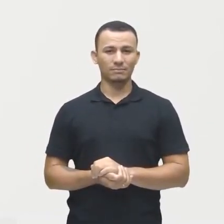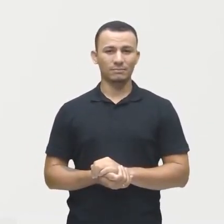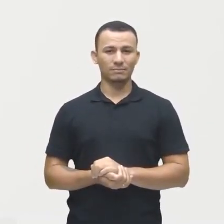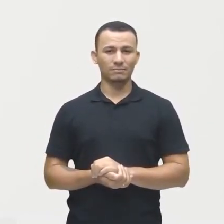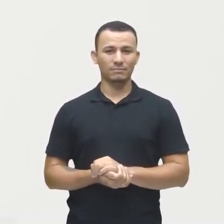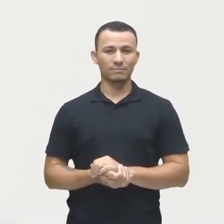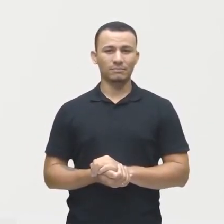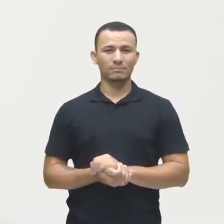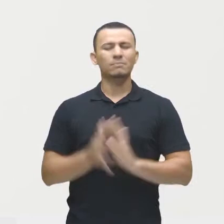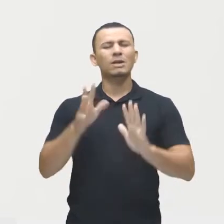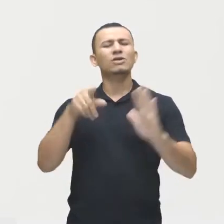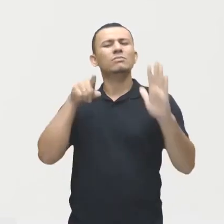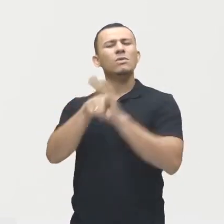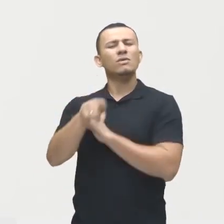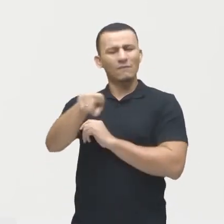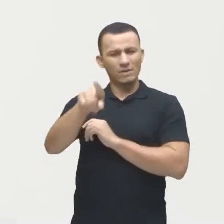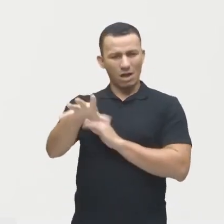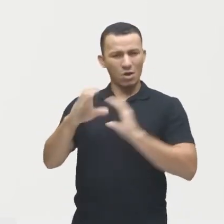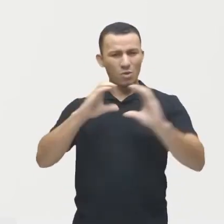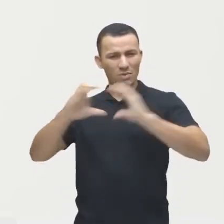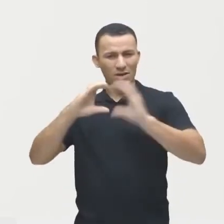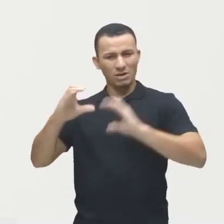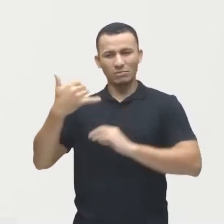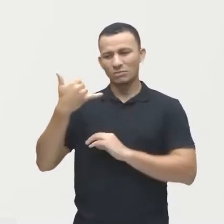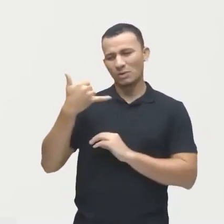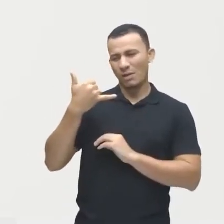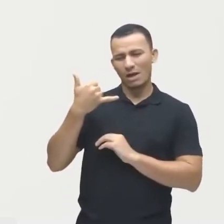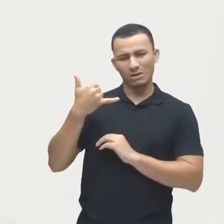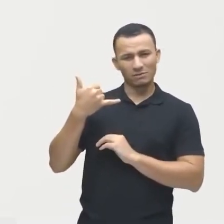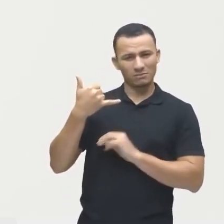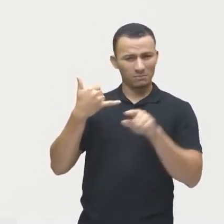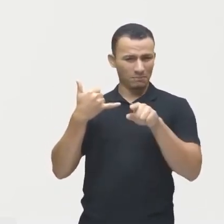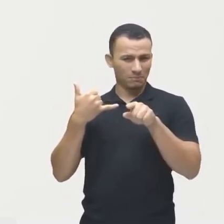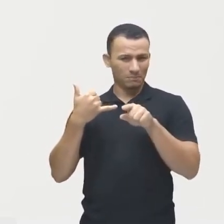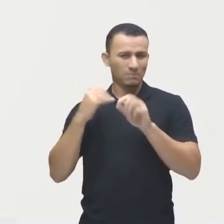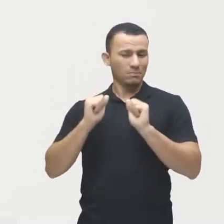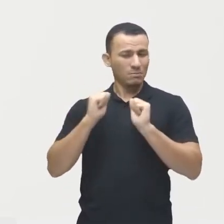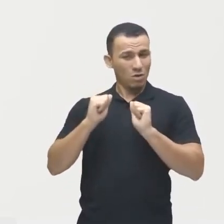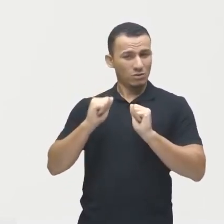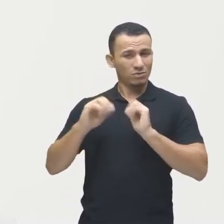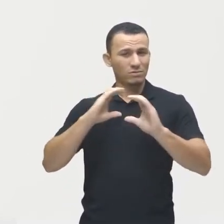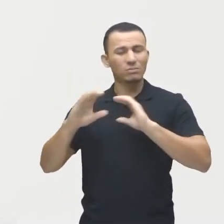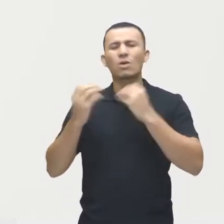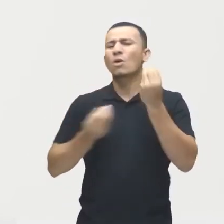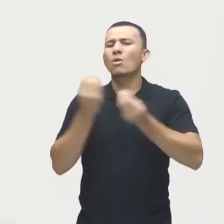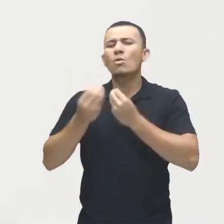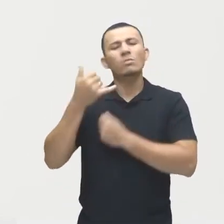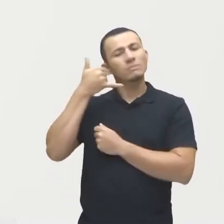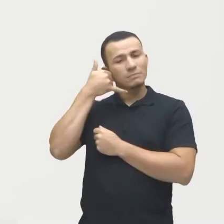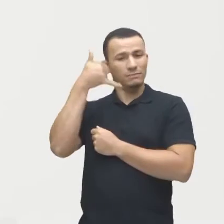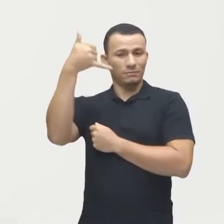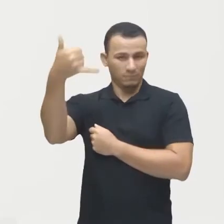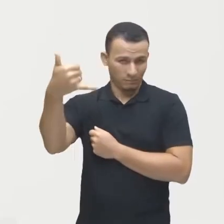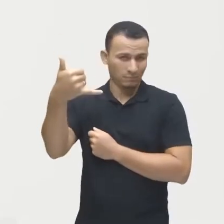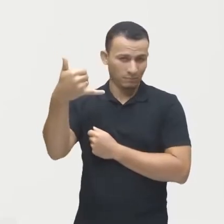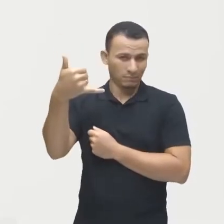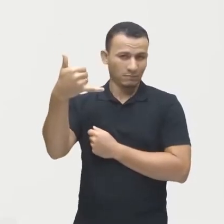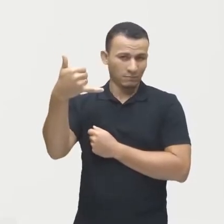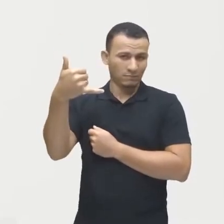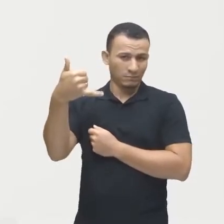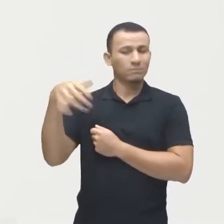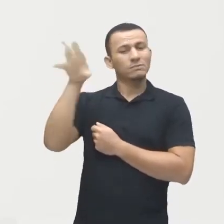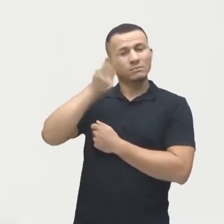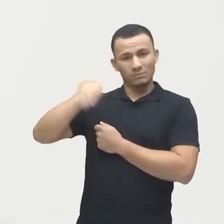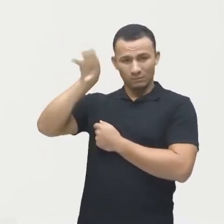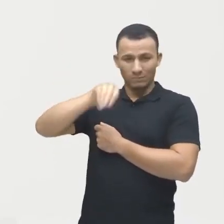Vocês já se comunicaram via celular? Eu posso me comunicar ligando para a pessoa usando a